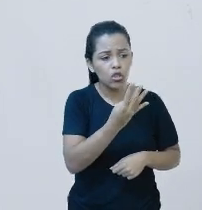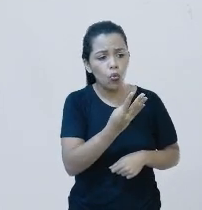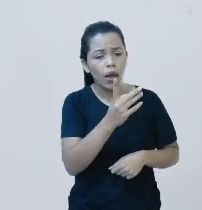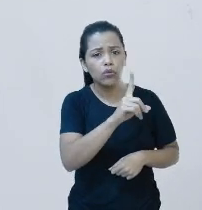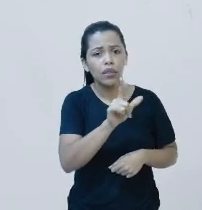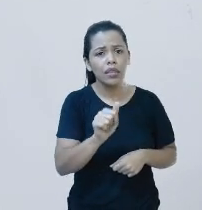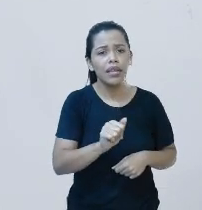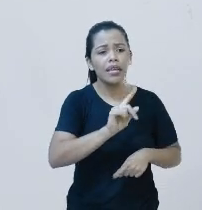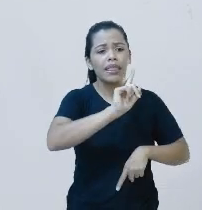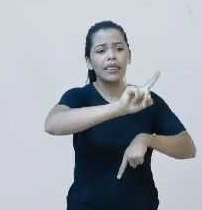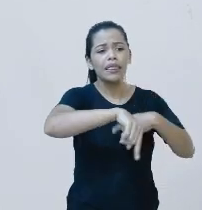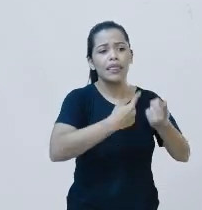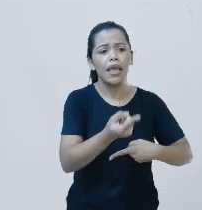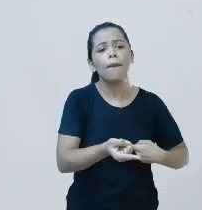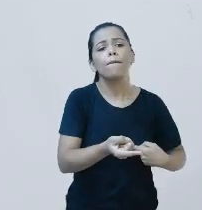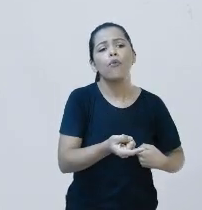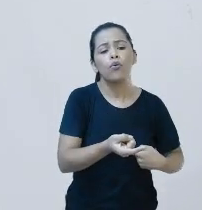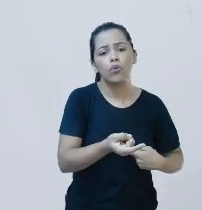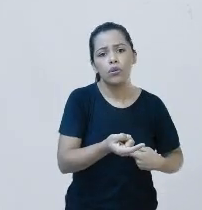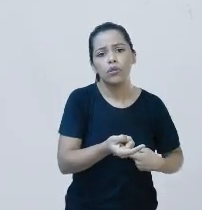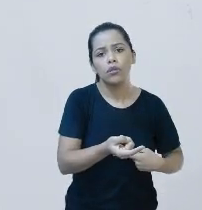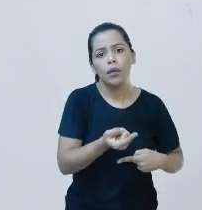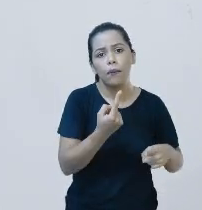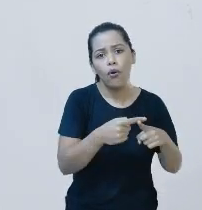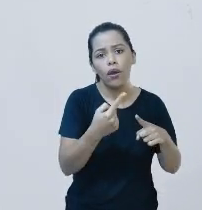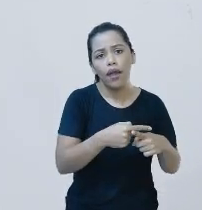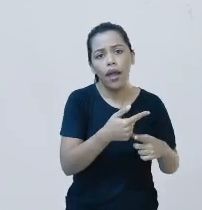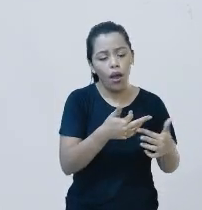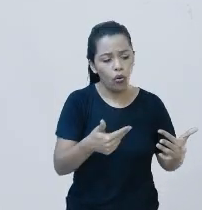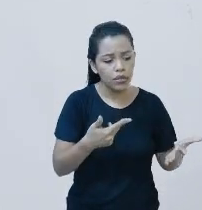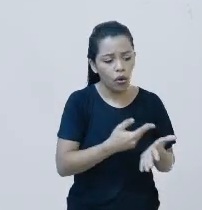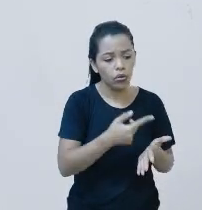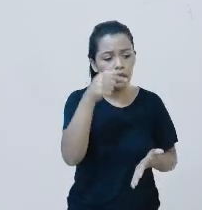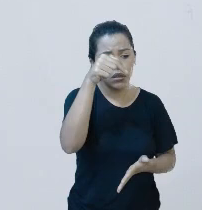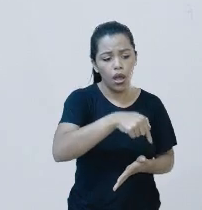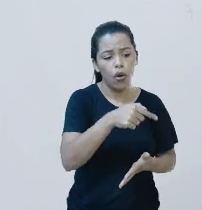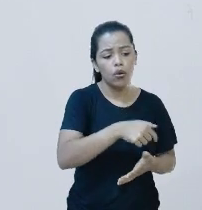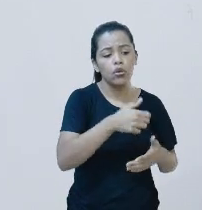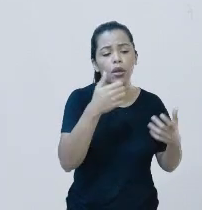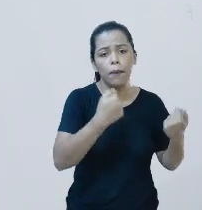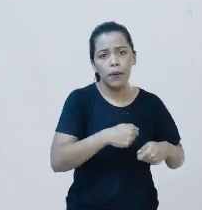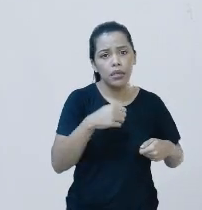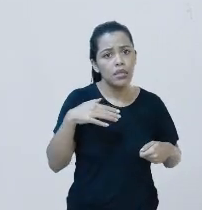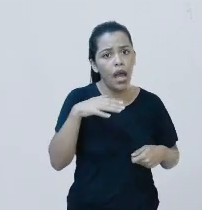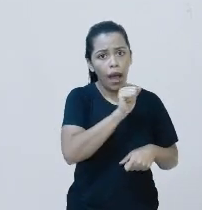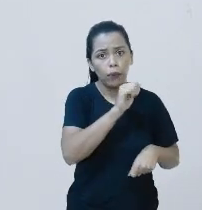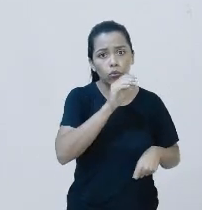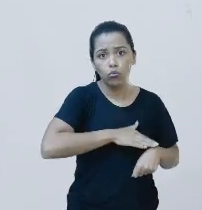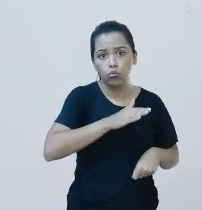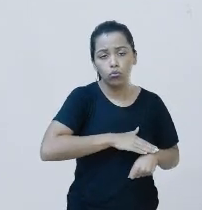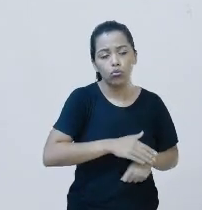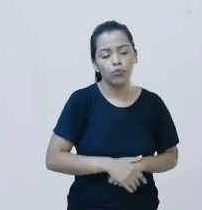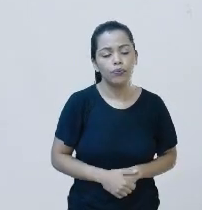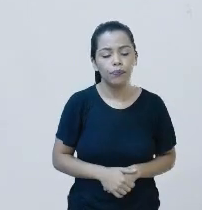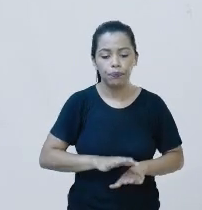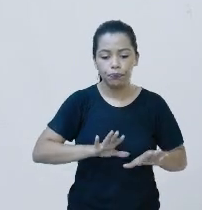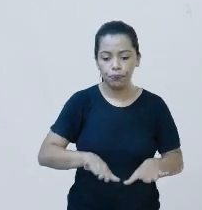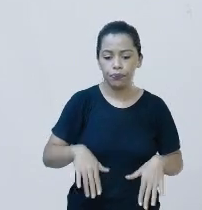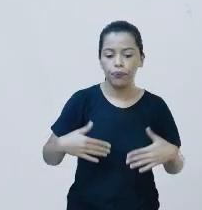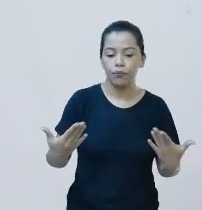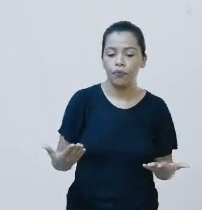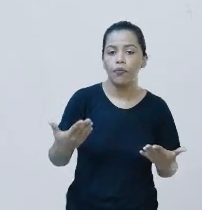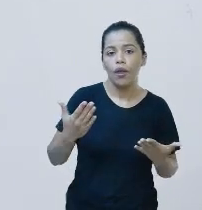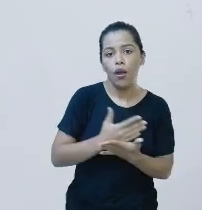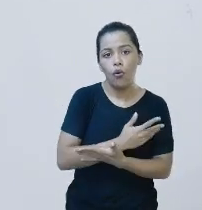poderia afetar a sua vida hoje, não é? Então, a notícia ela é imediata. Por conta disso, às vezes